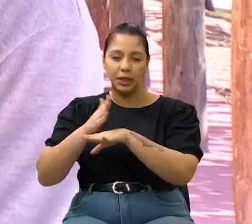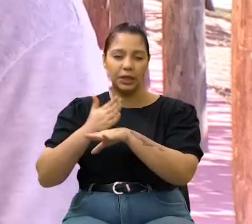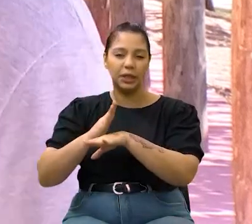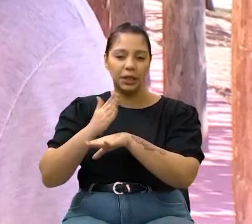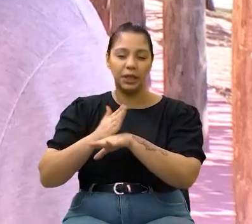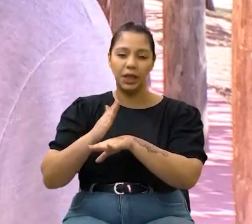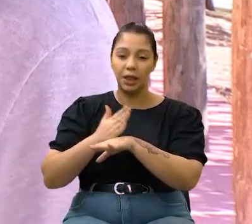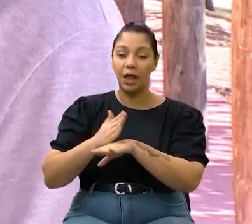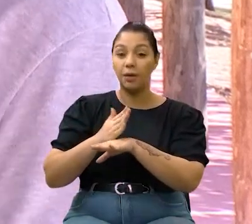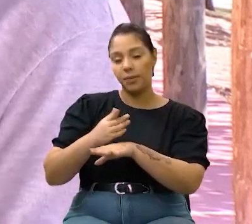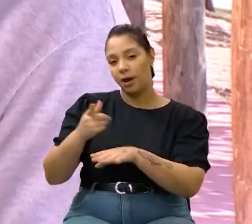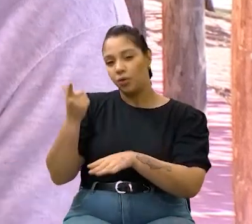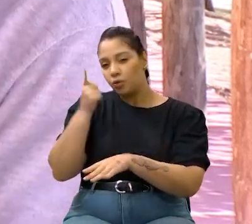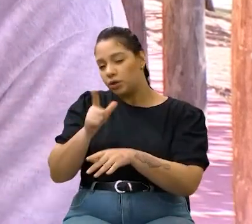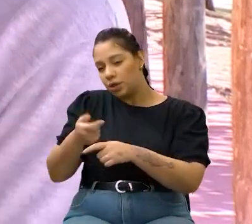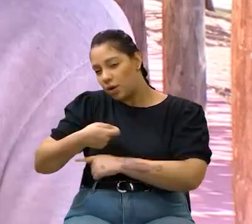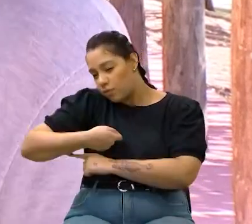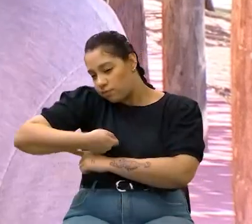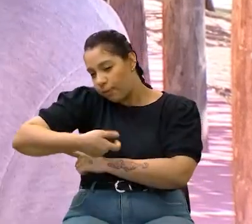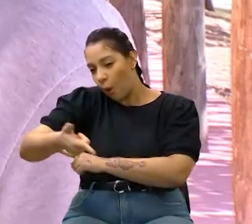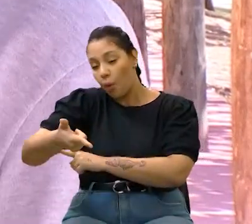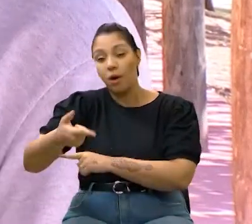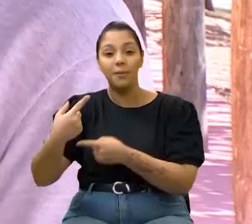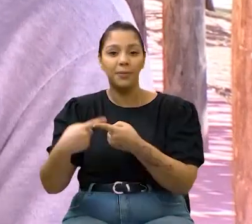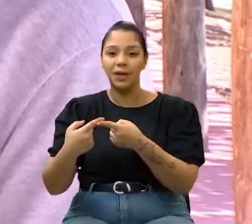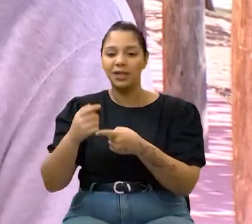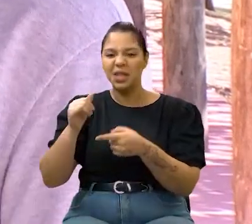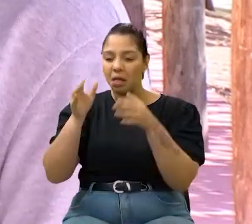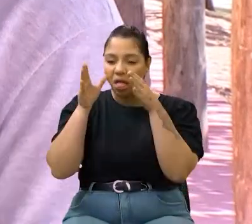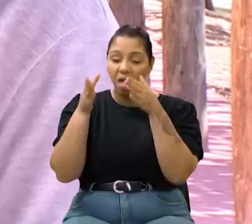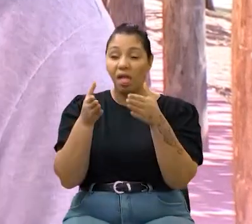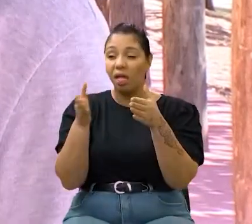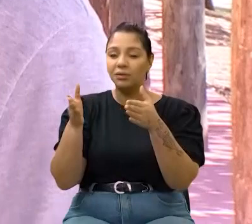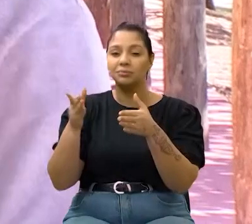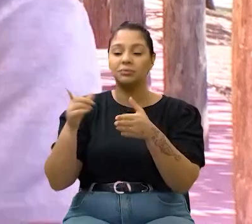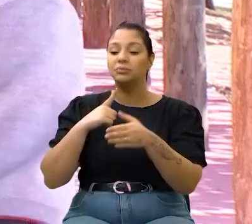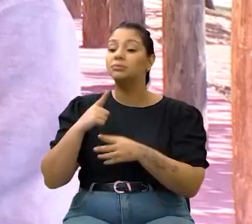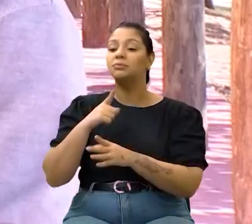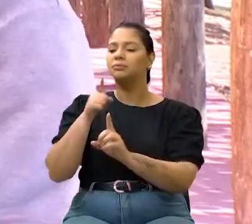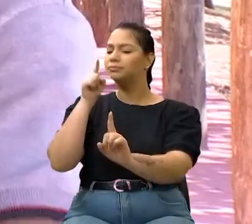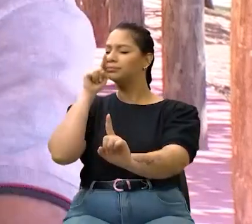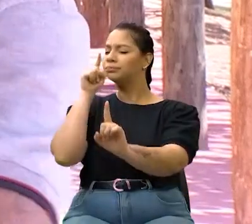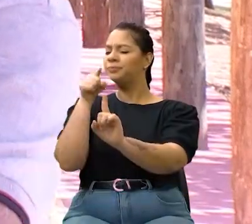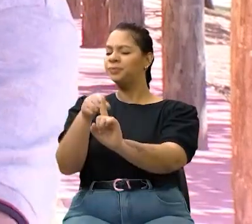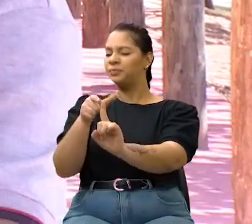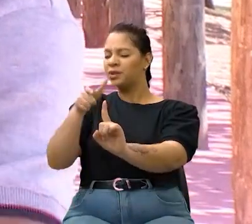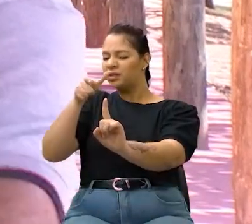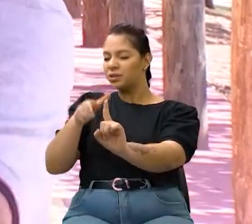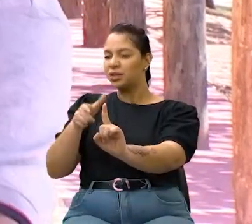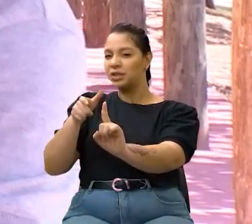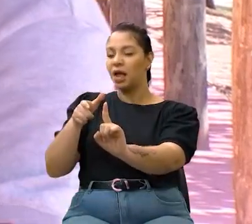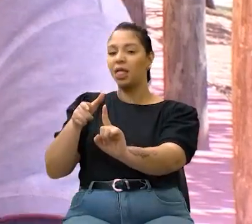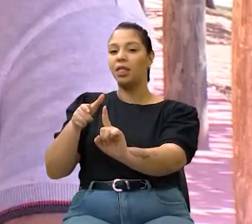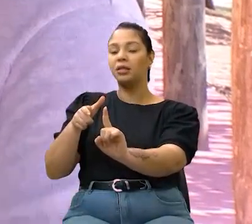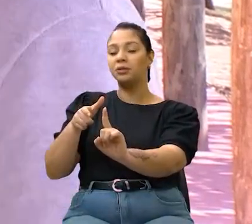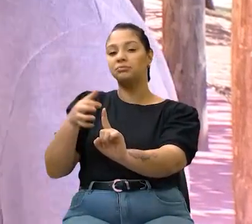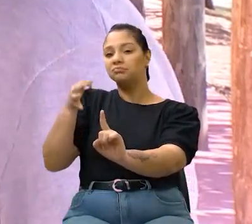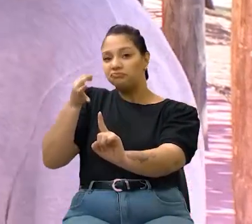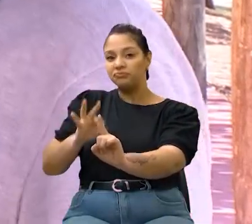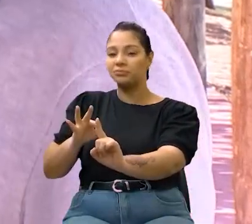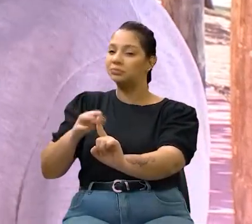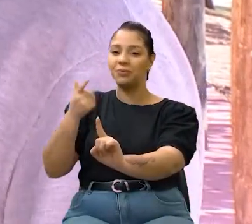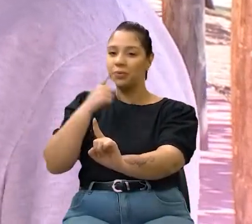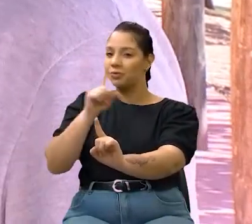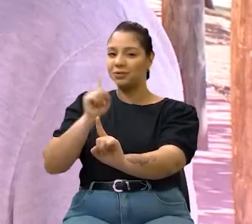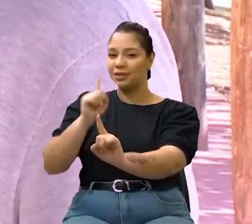que treinar pra acertar o jogo, né? Porque se você não se concentrar e determinar a posição,